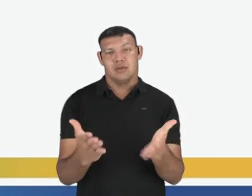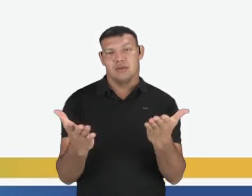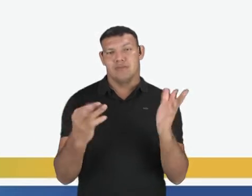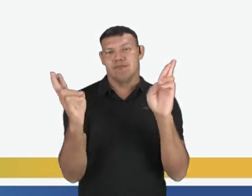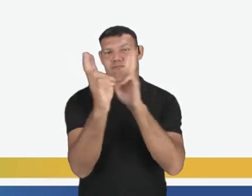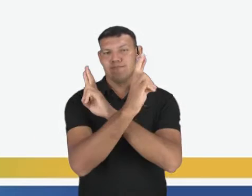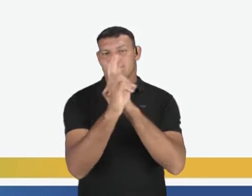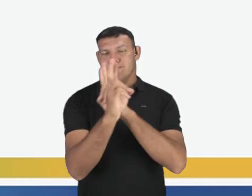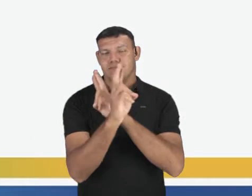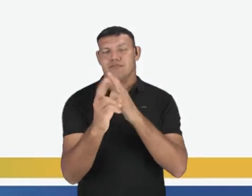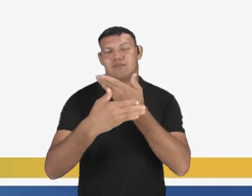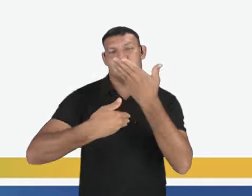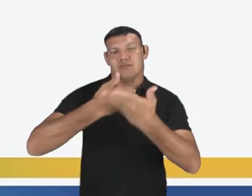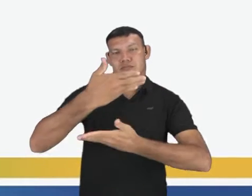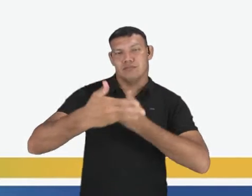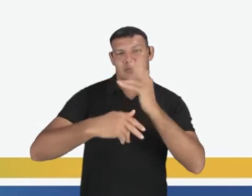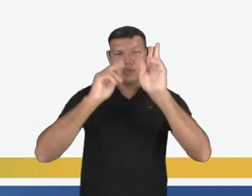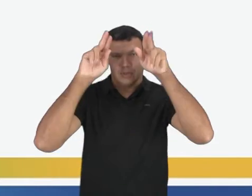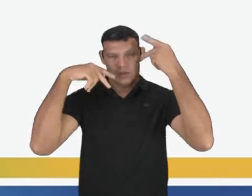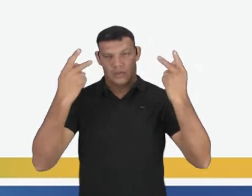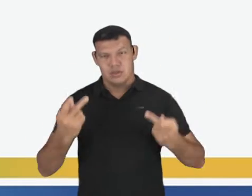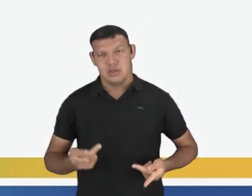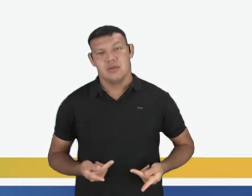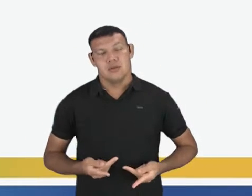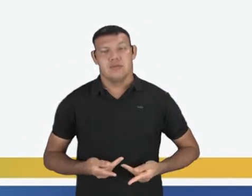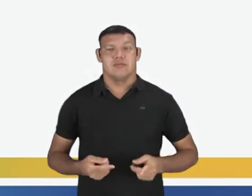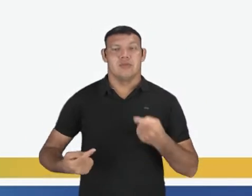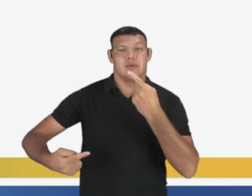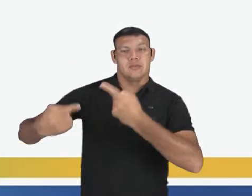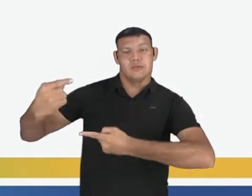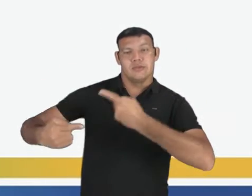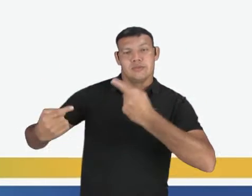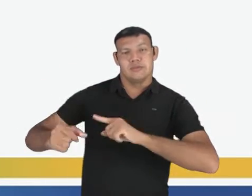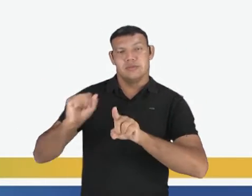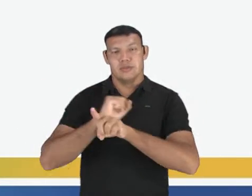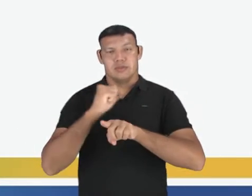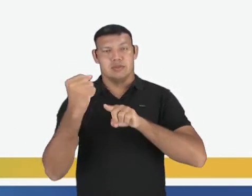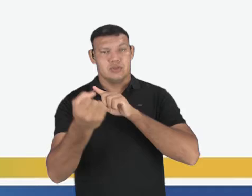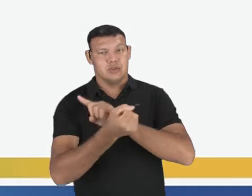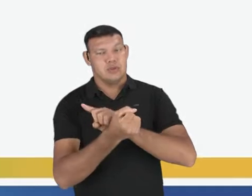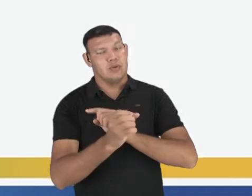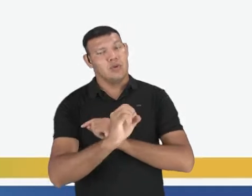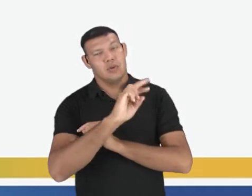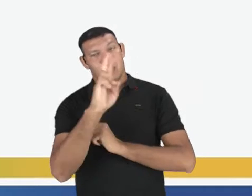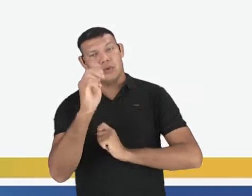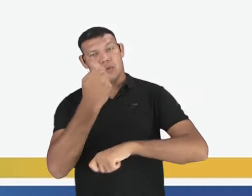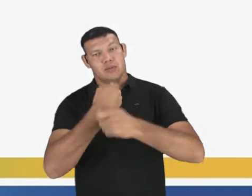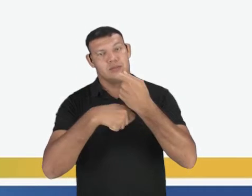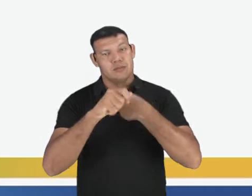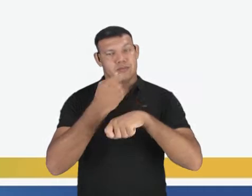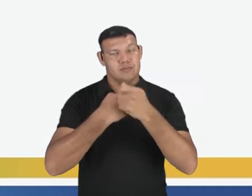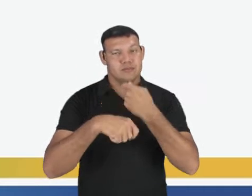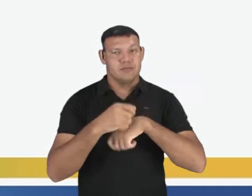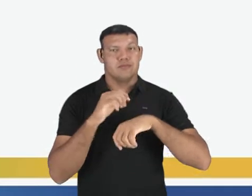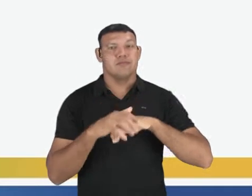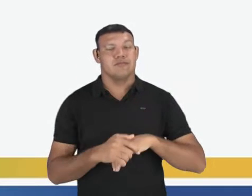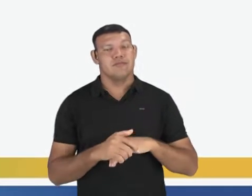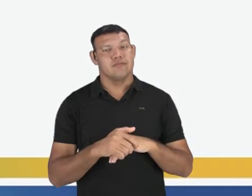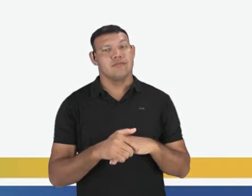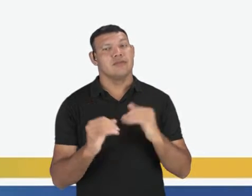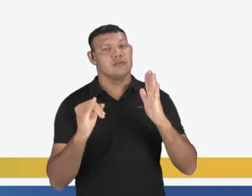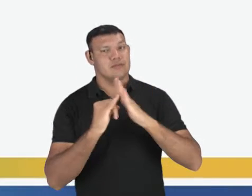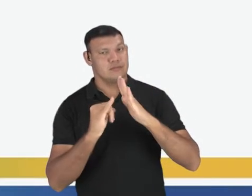relações humanas, sejam elas políticas, sociais ou econômicas, Então, a gente tem aí, pessoal,